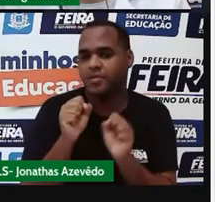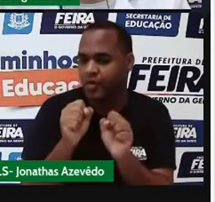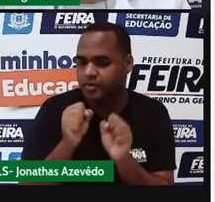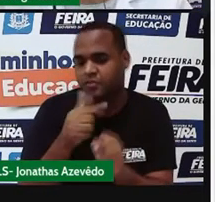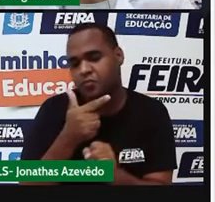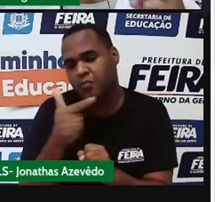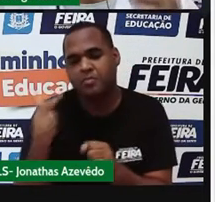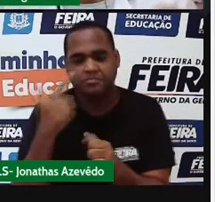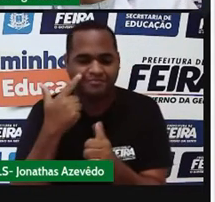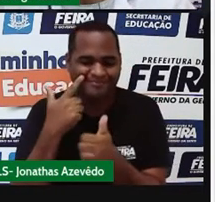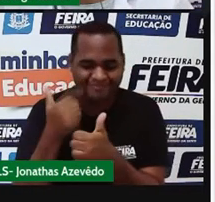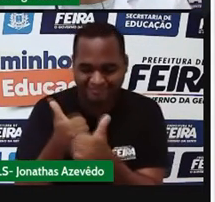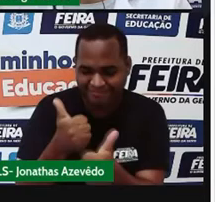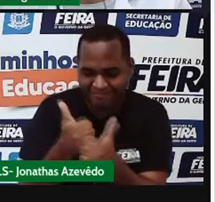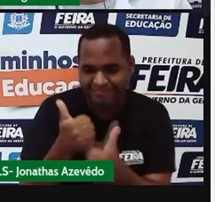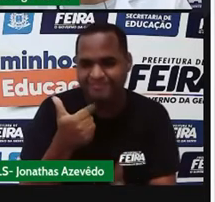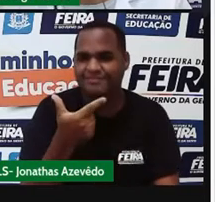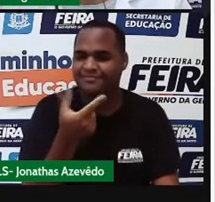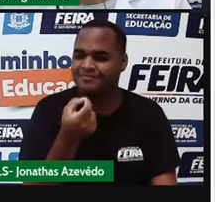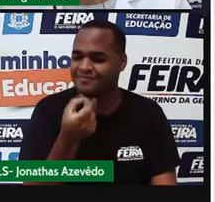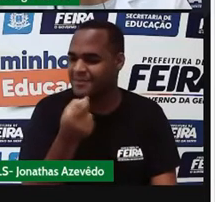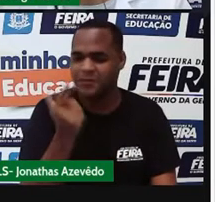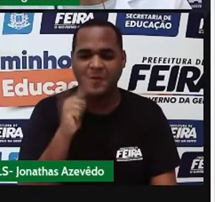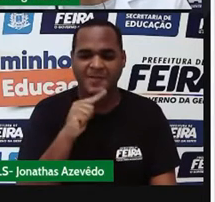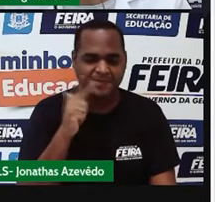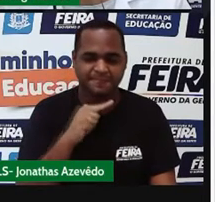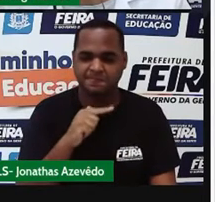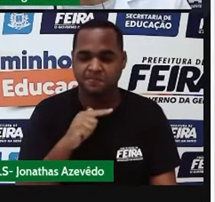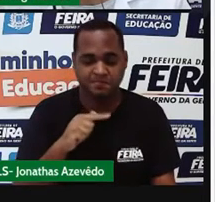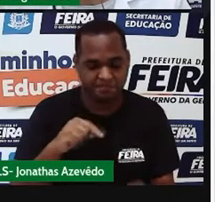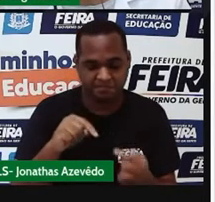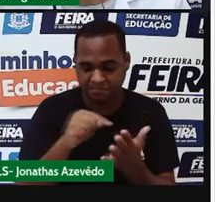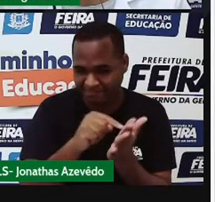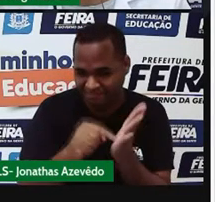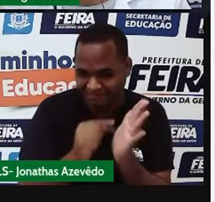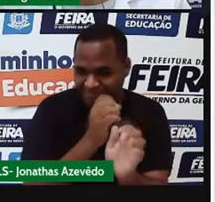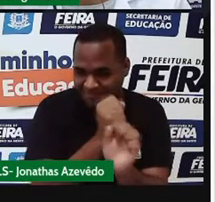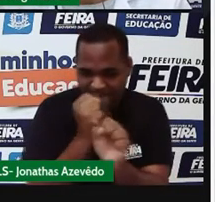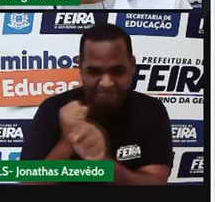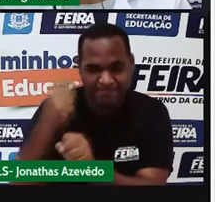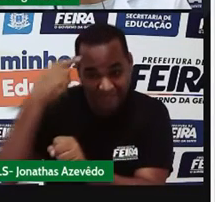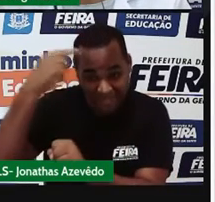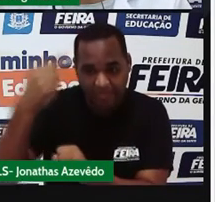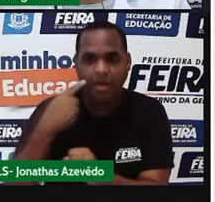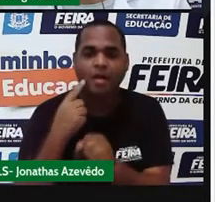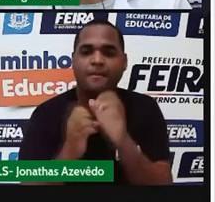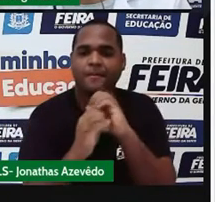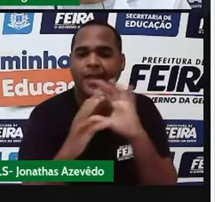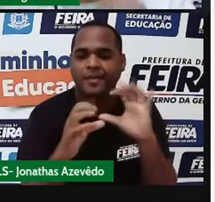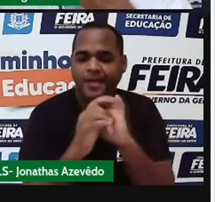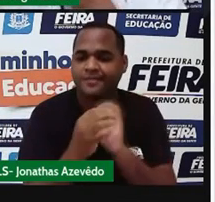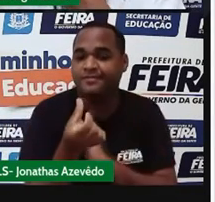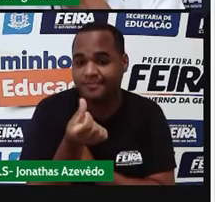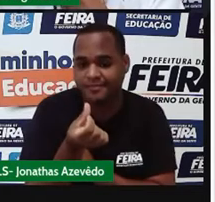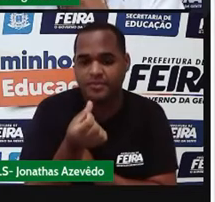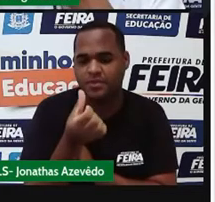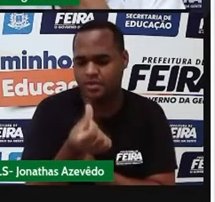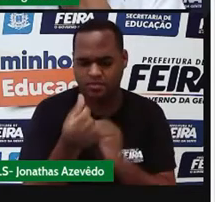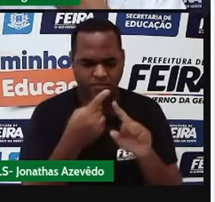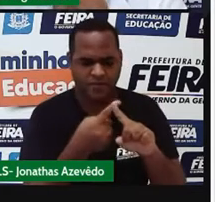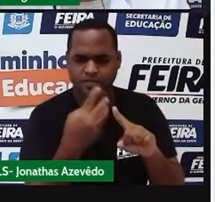mais perto de 20 Então a gente vai fazendo aí pela tabuada a gente descobre qual 66 vezes três